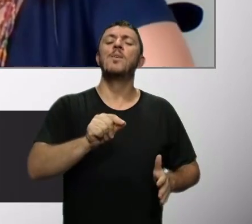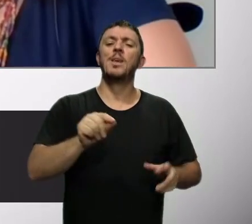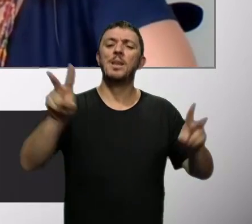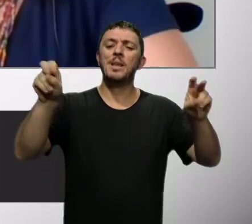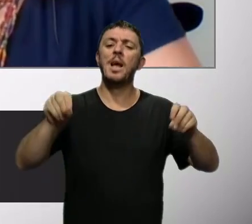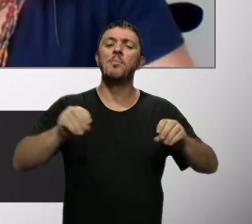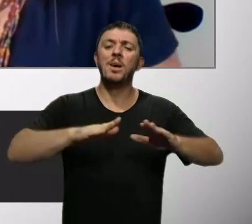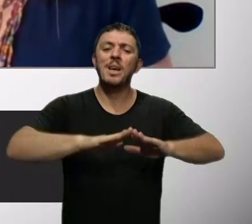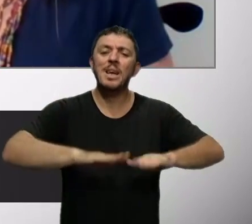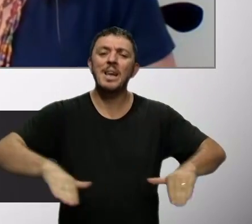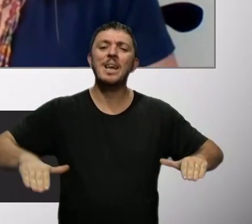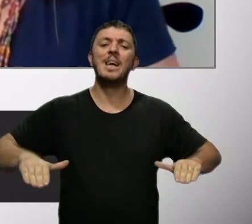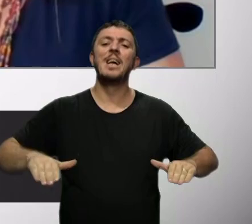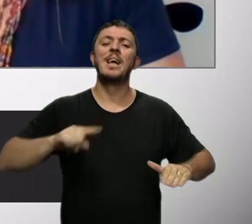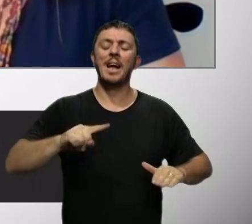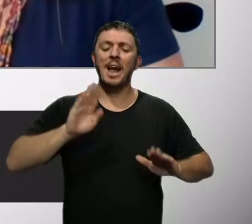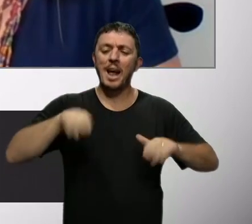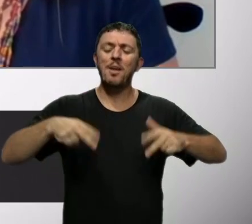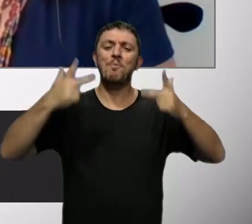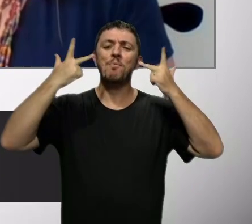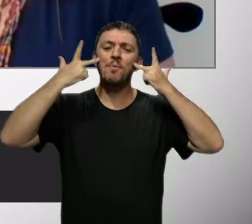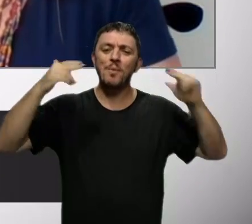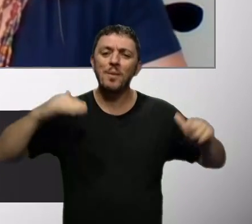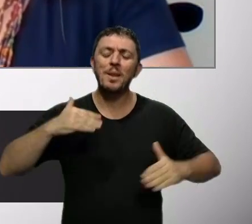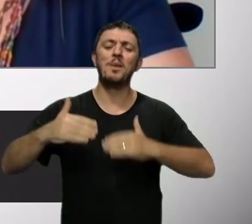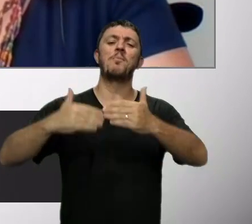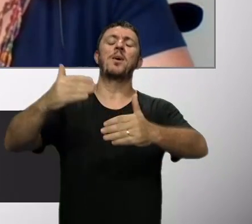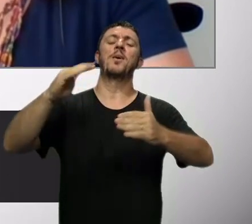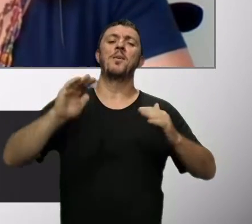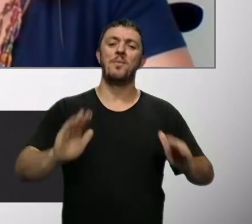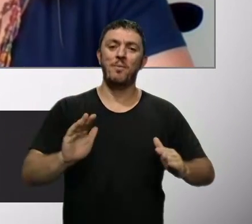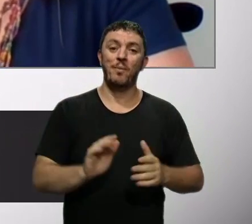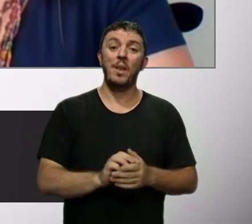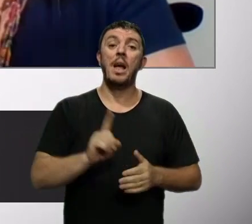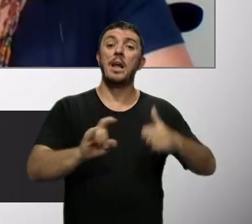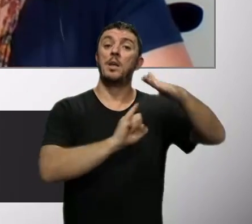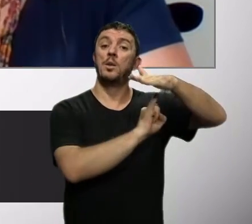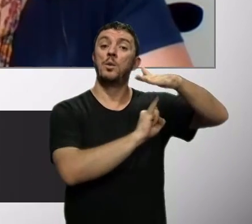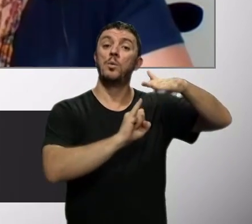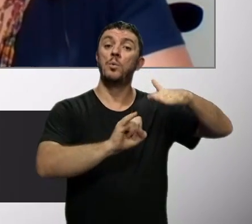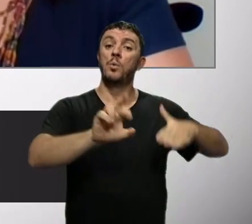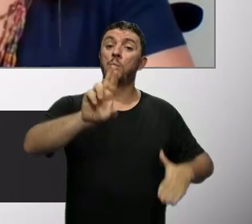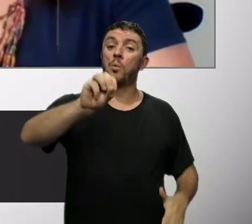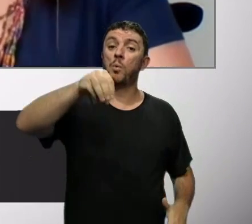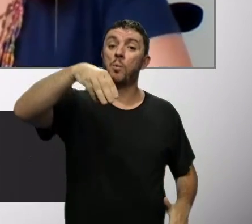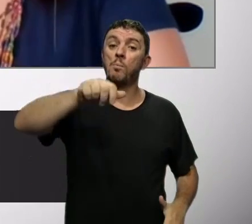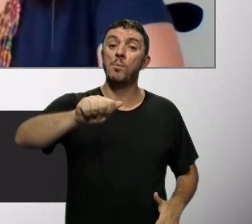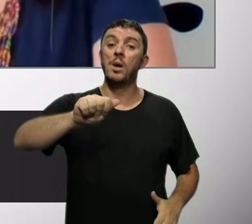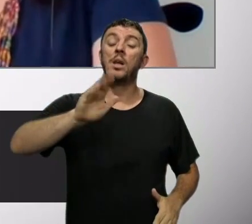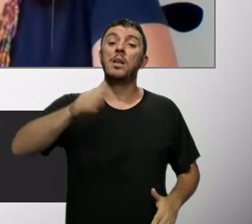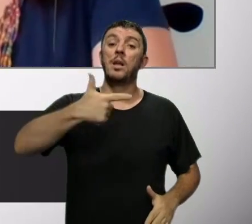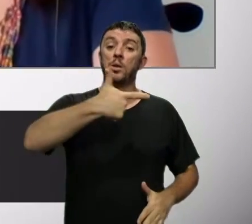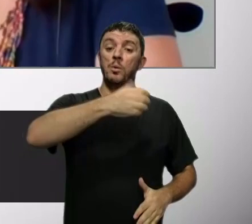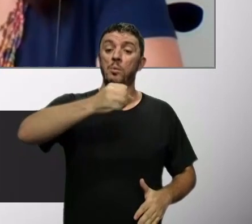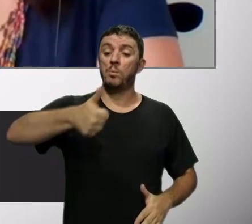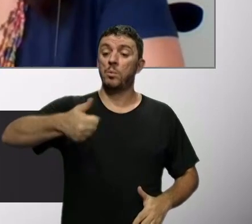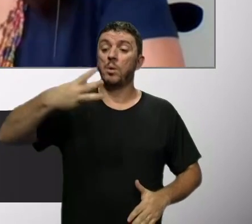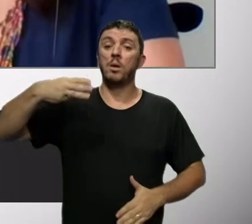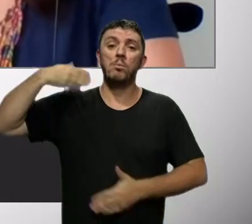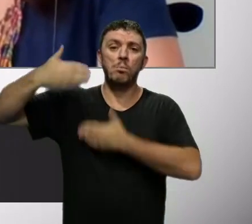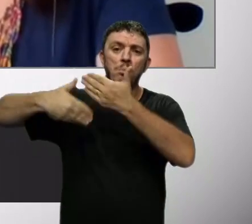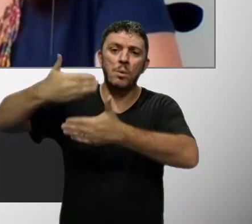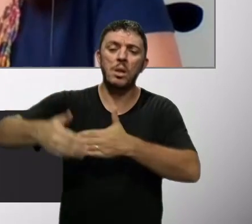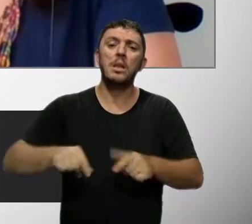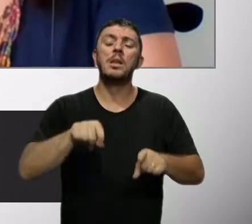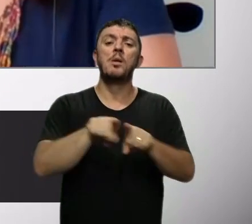do Instituto Romã, desde 2013. Trabalhou em escolas da floresta no Reino Unido e